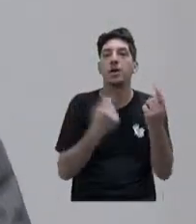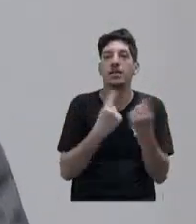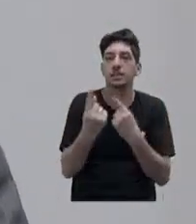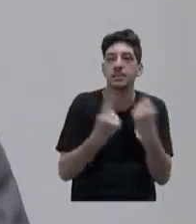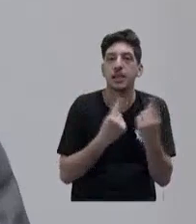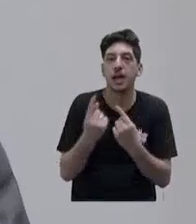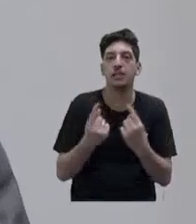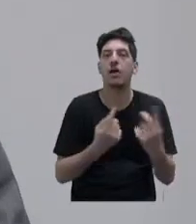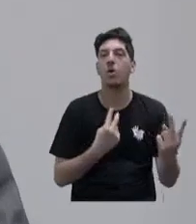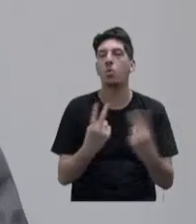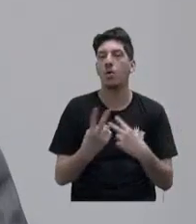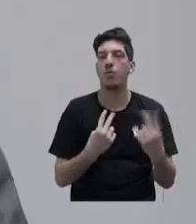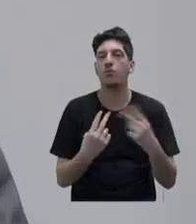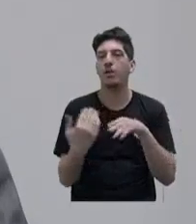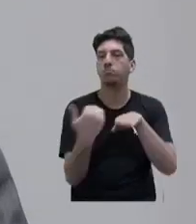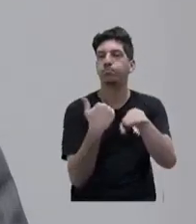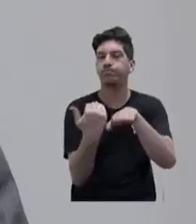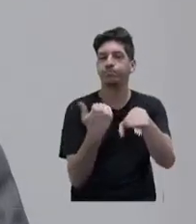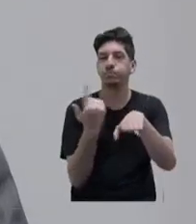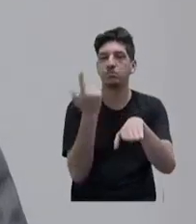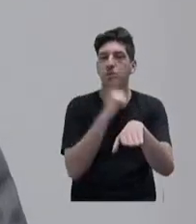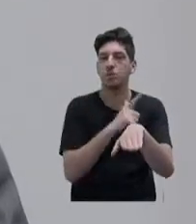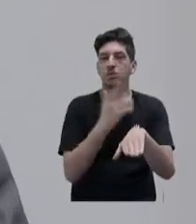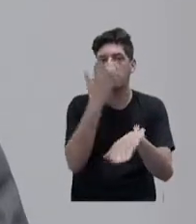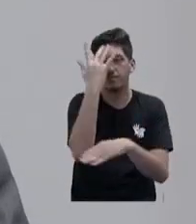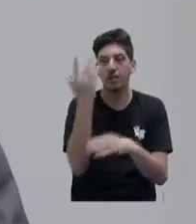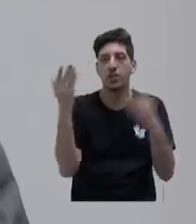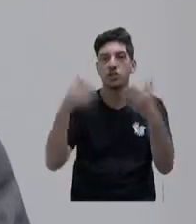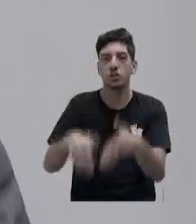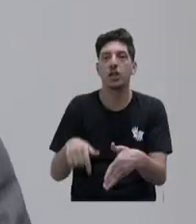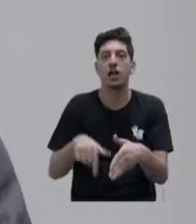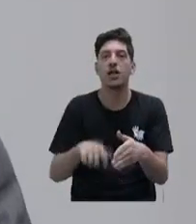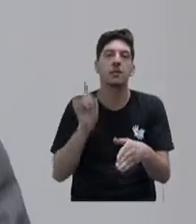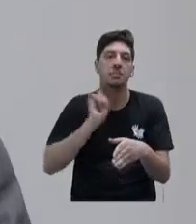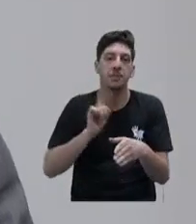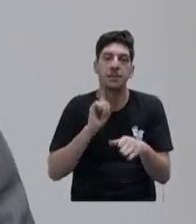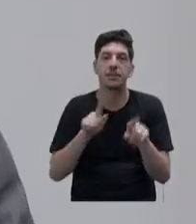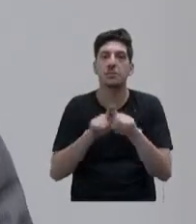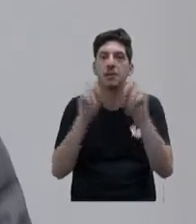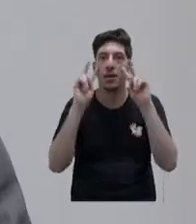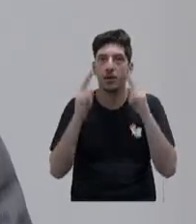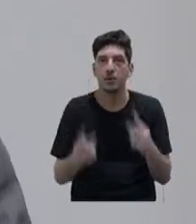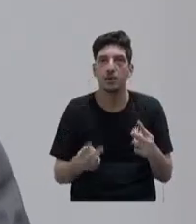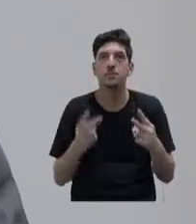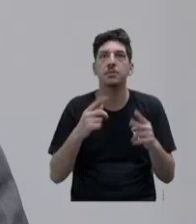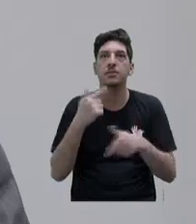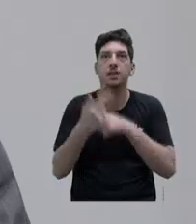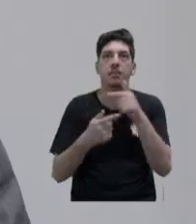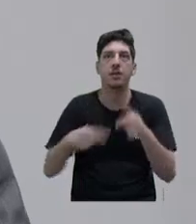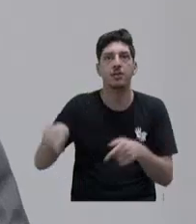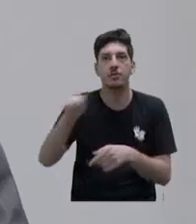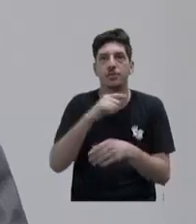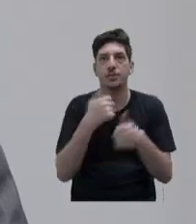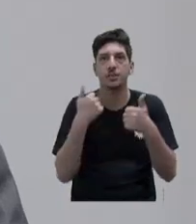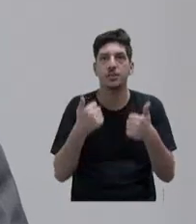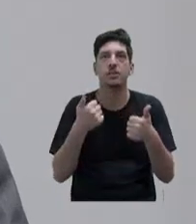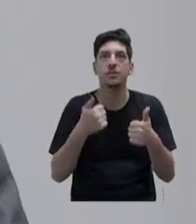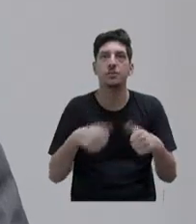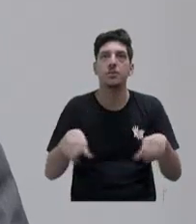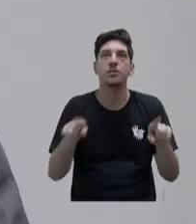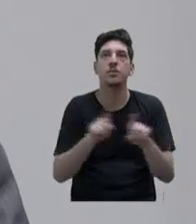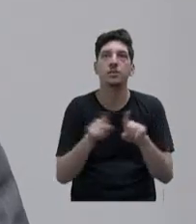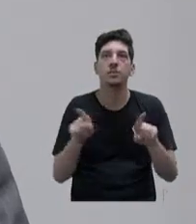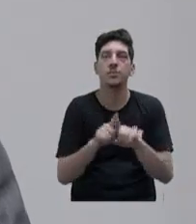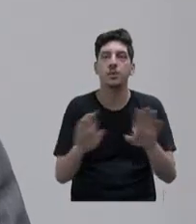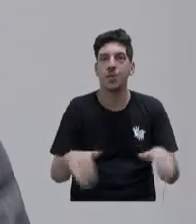vias, para que fique mais fácil o acesso. E fica aqui o reconhecimento público do trabalho que vocês têm fazendo e